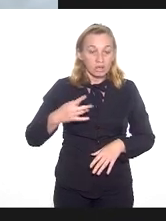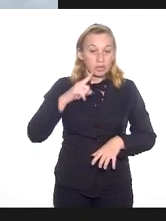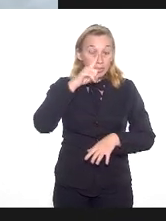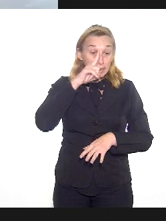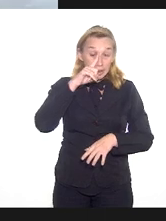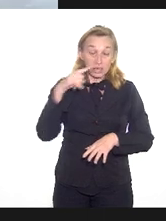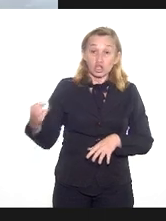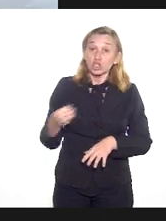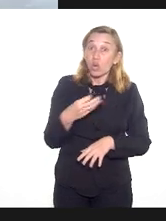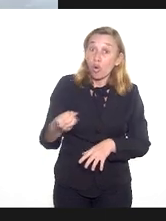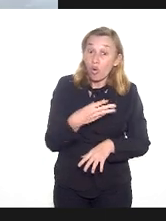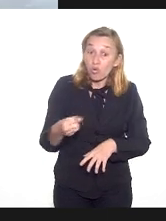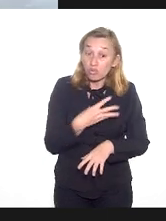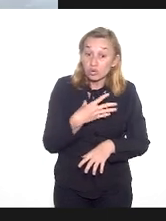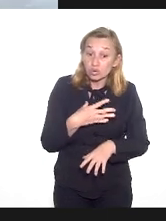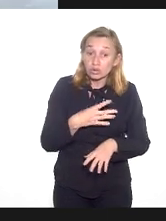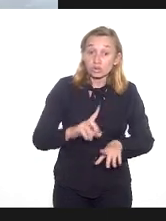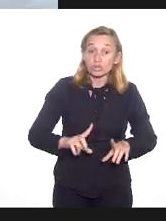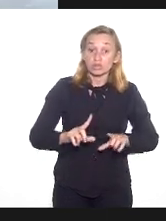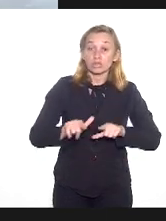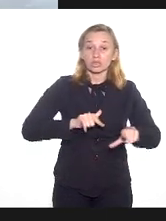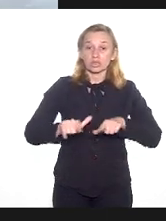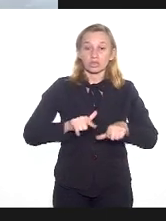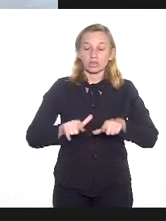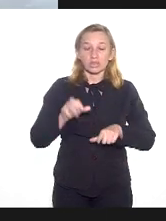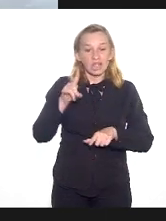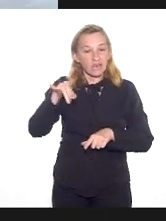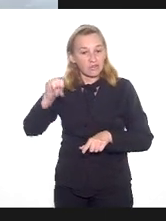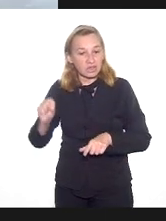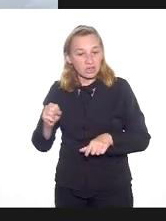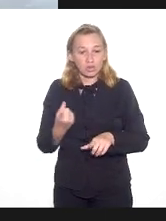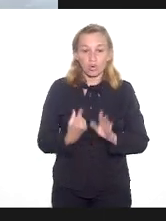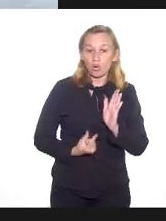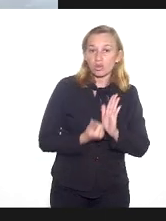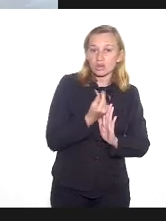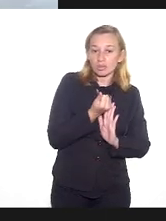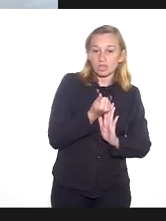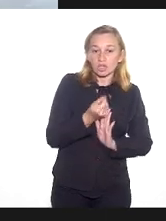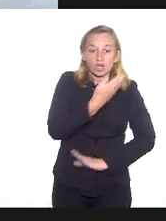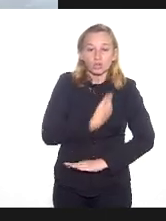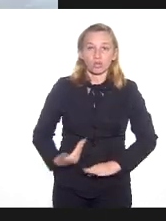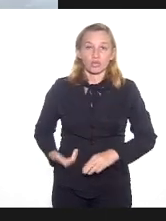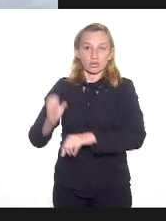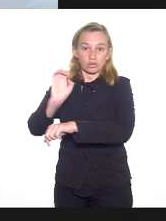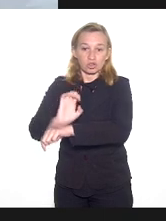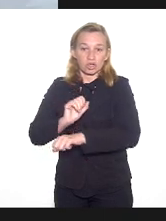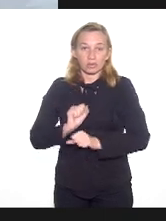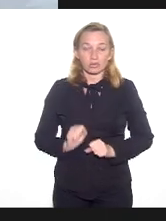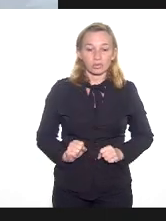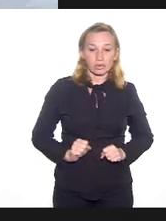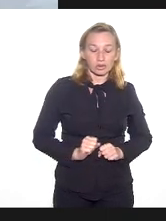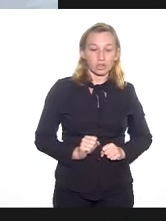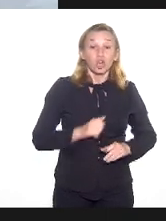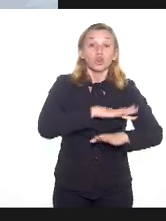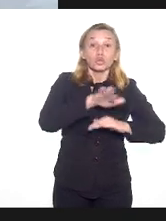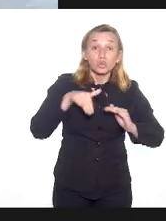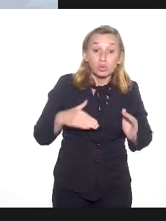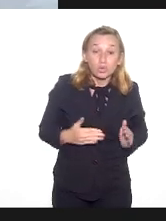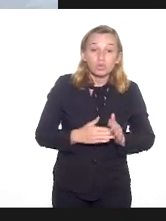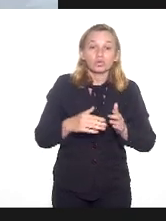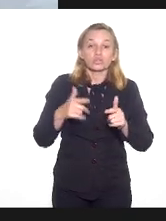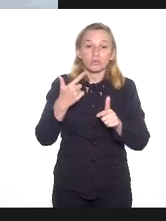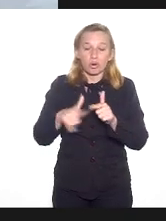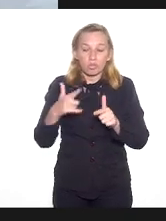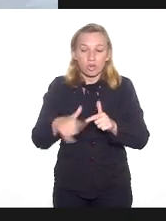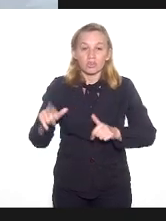estabelecer novos em função dos sucessivos déficits orçamentários do governo do Estado. Todos temos